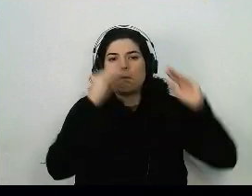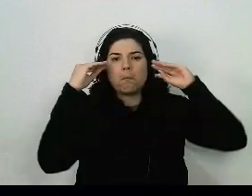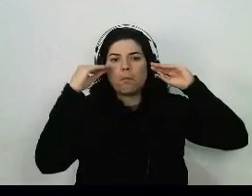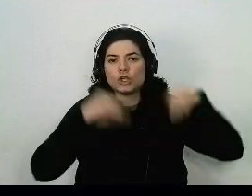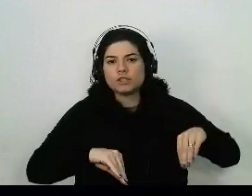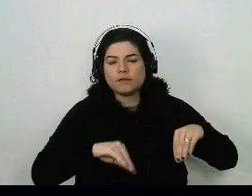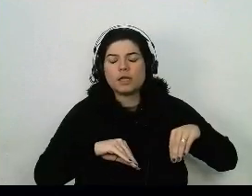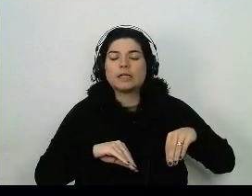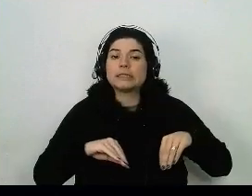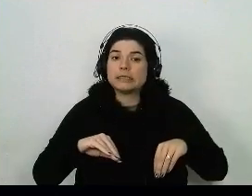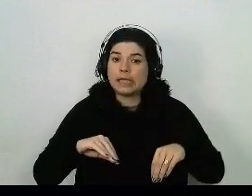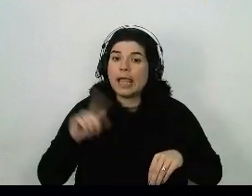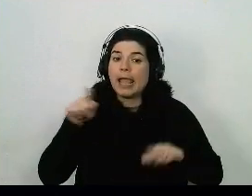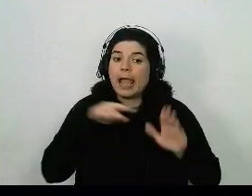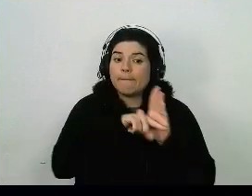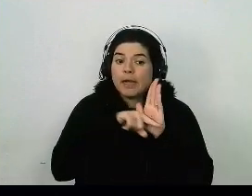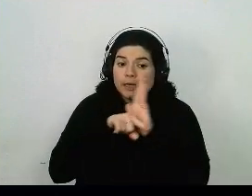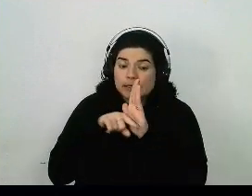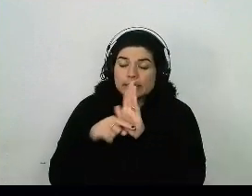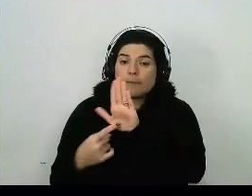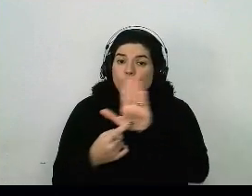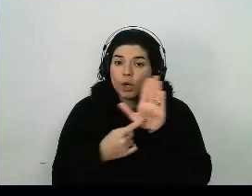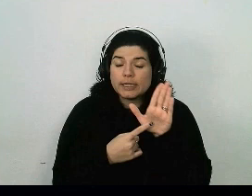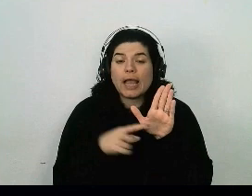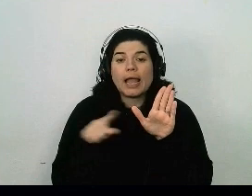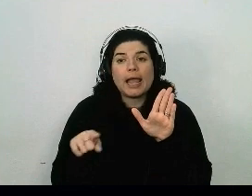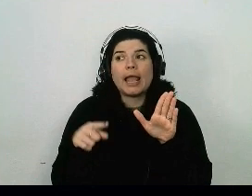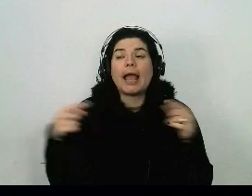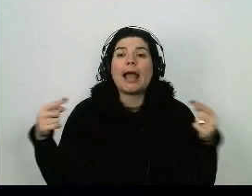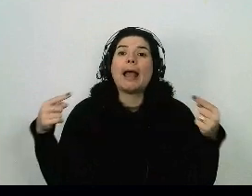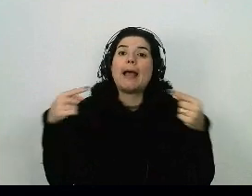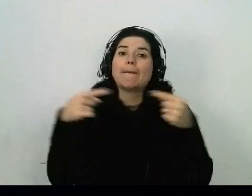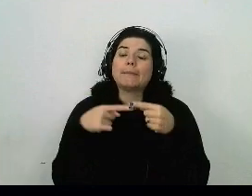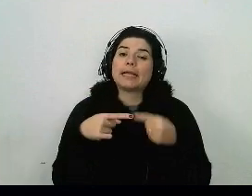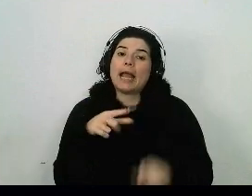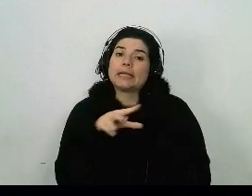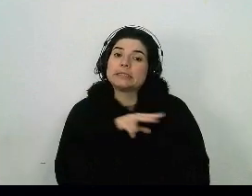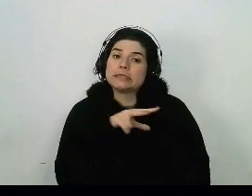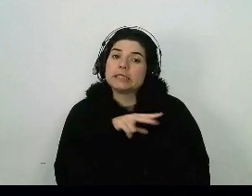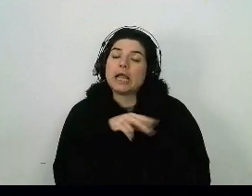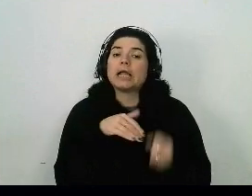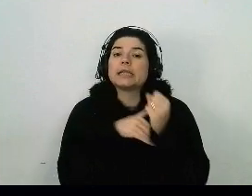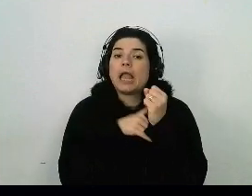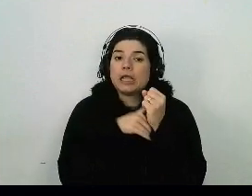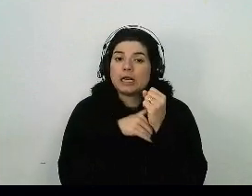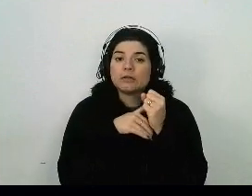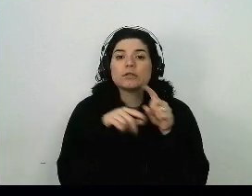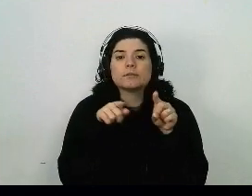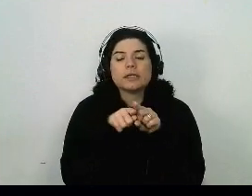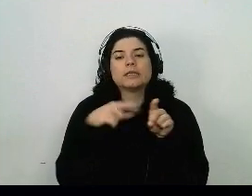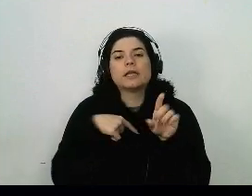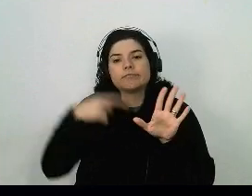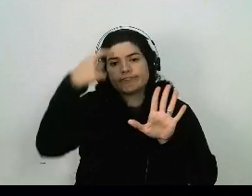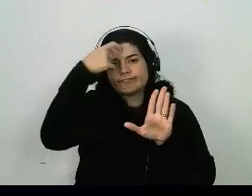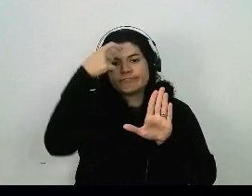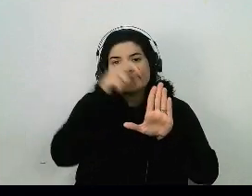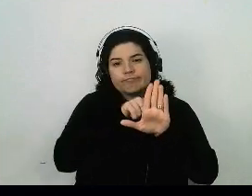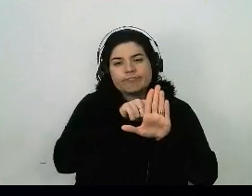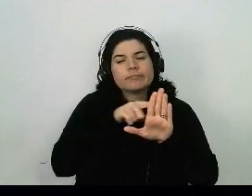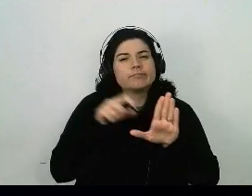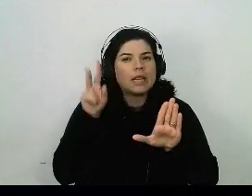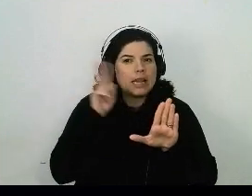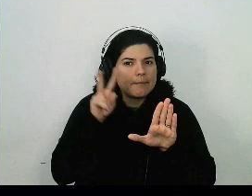as métricas de maneira anônima e lembra dos vieses a gente sempre tem a tendência de trazer os nossos